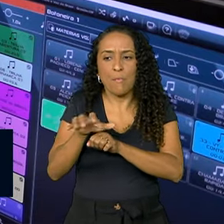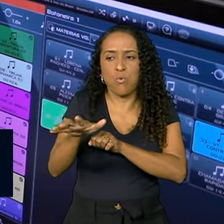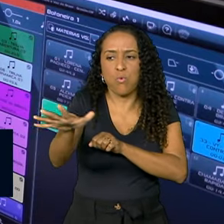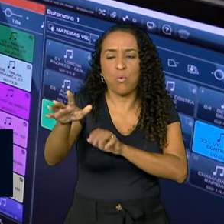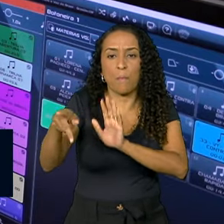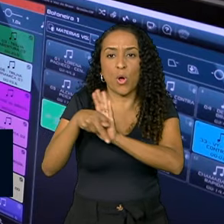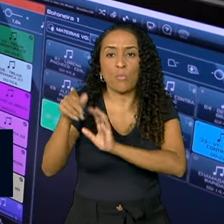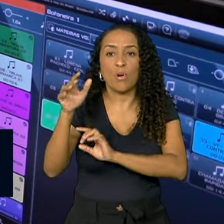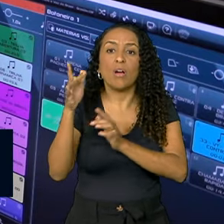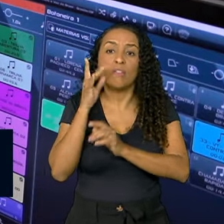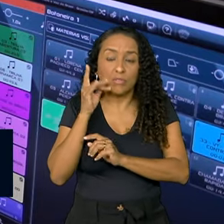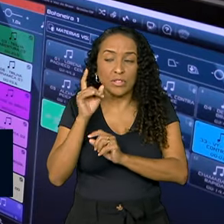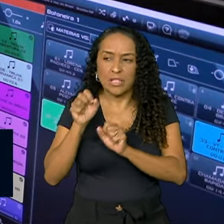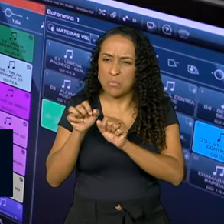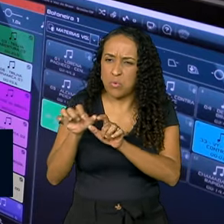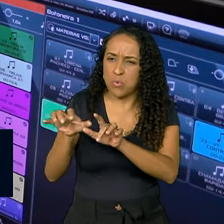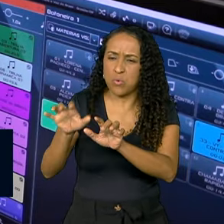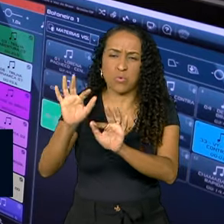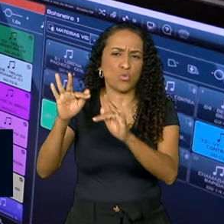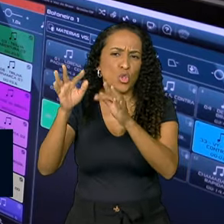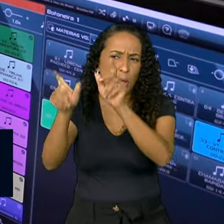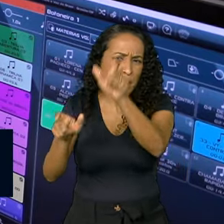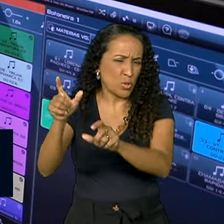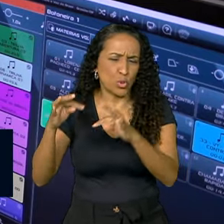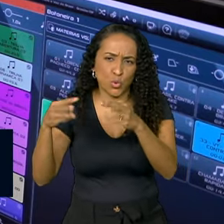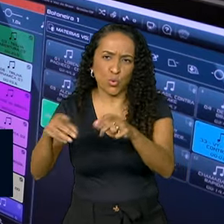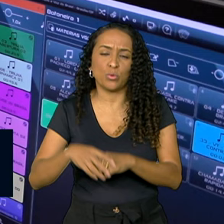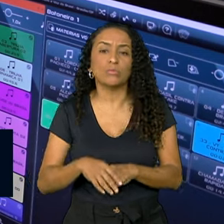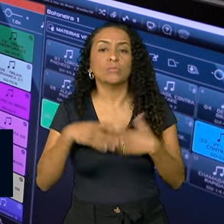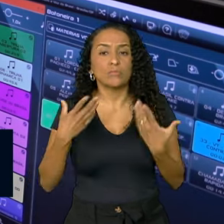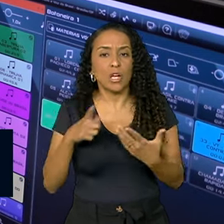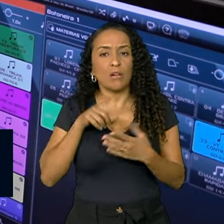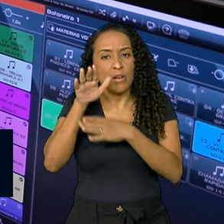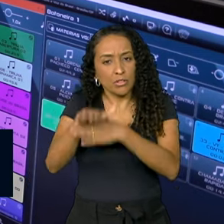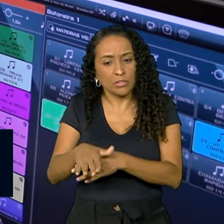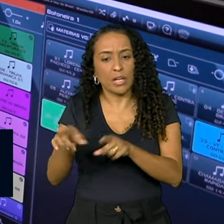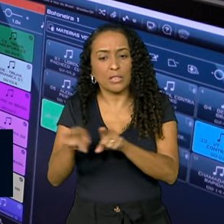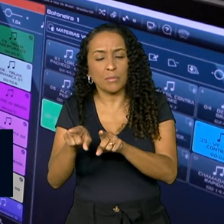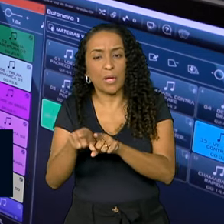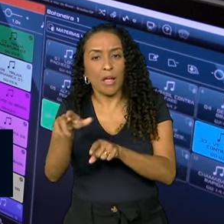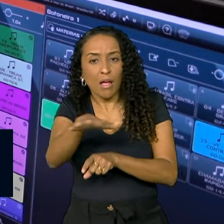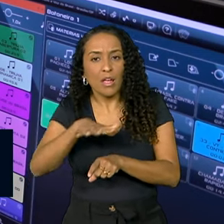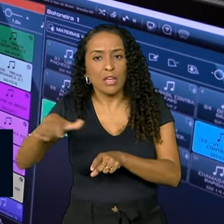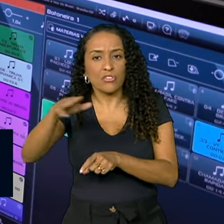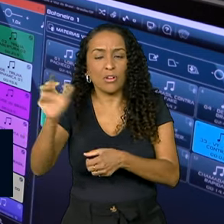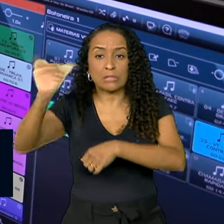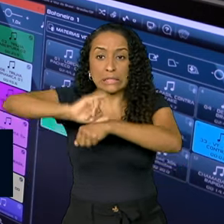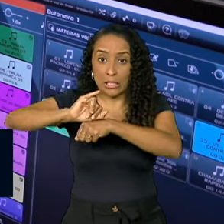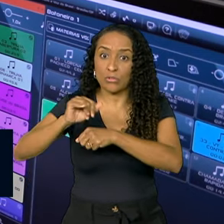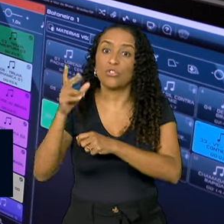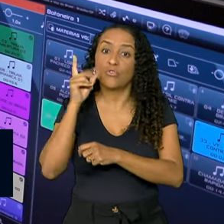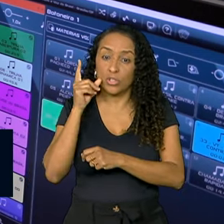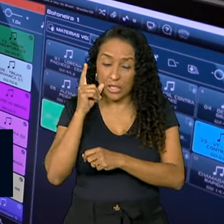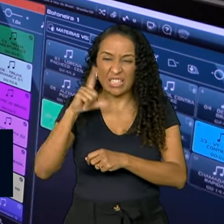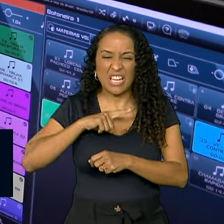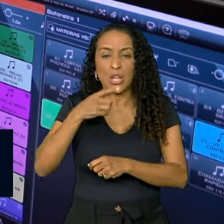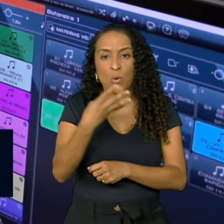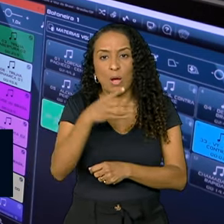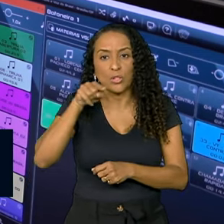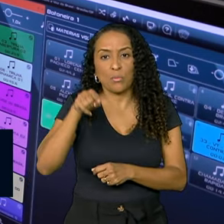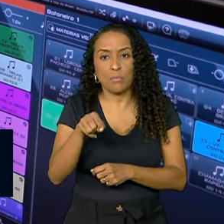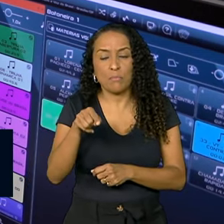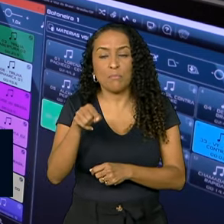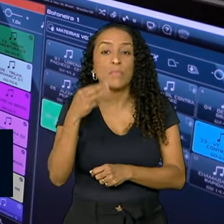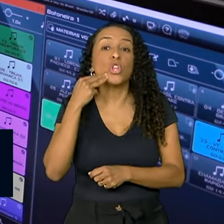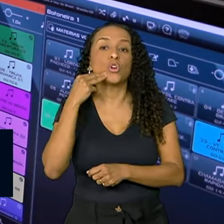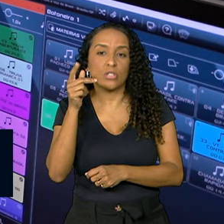Fortaleza então com o ramal de salgado direto ou indiretamente a gente vai estar beneficiando a região metropolitana de Fortaleza que tem 4000